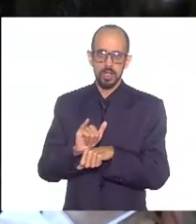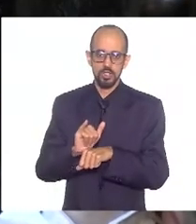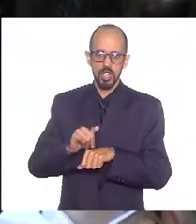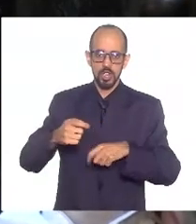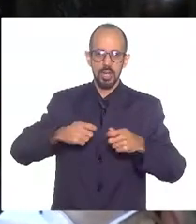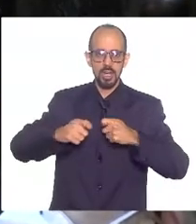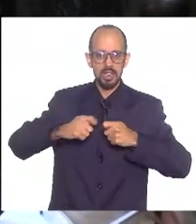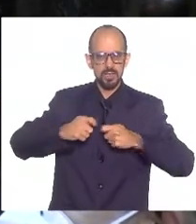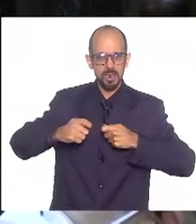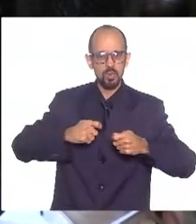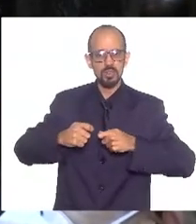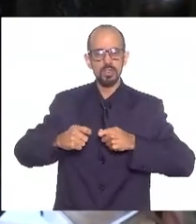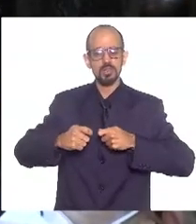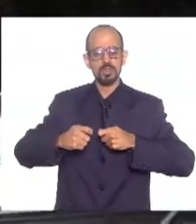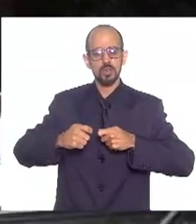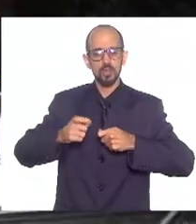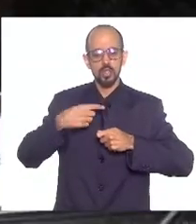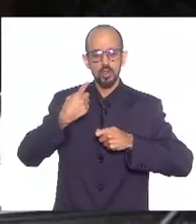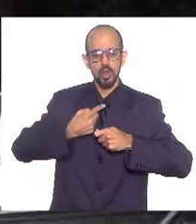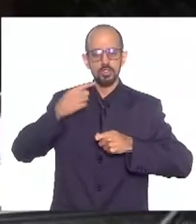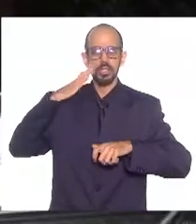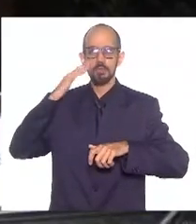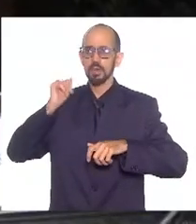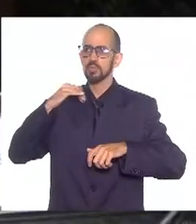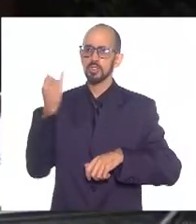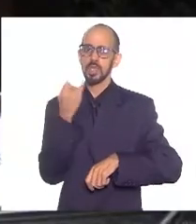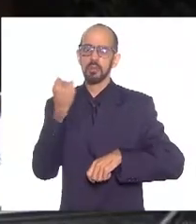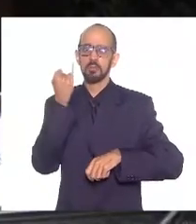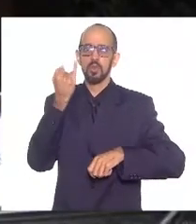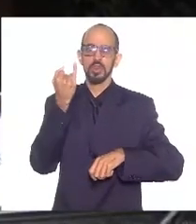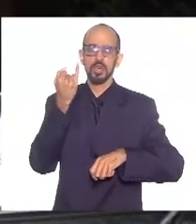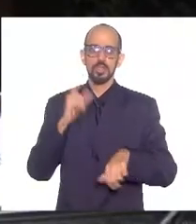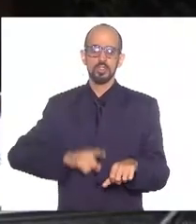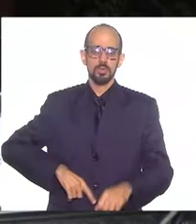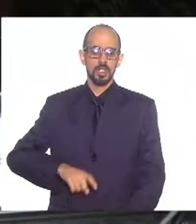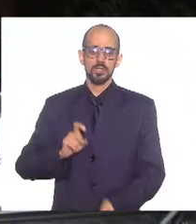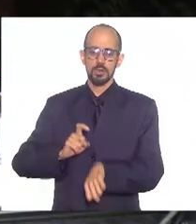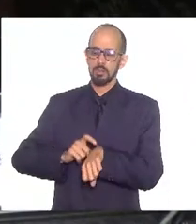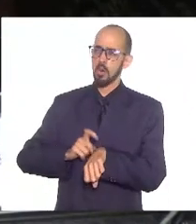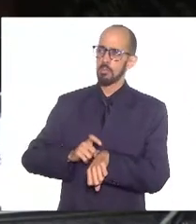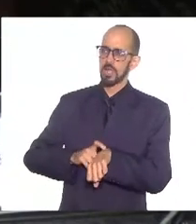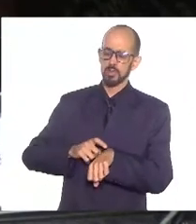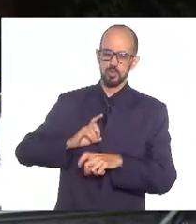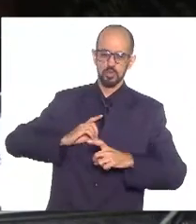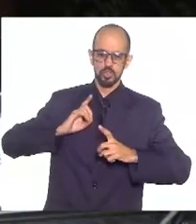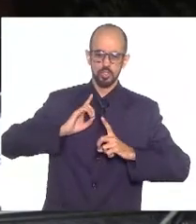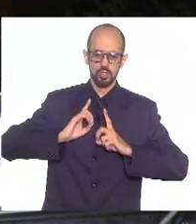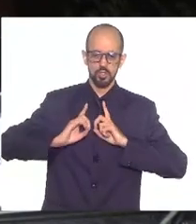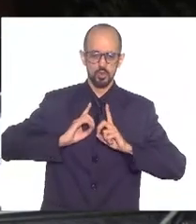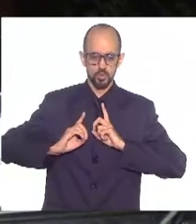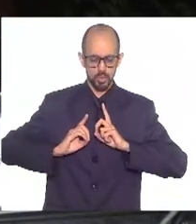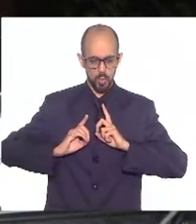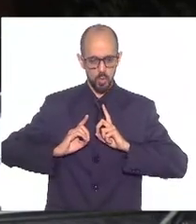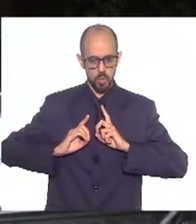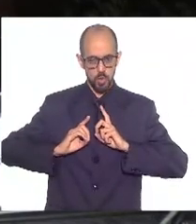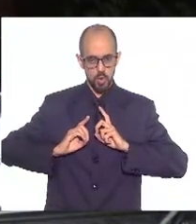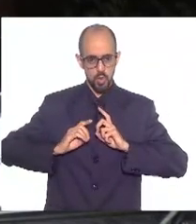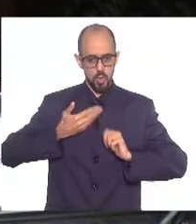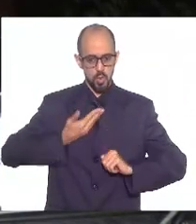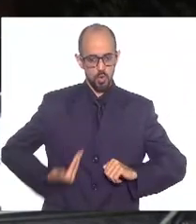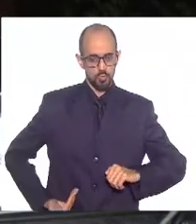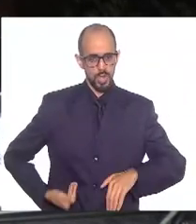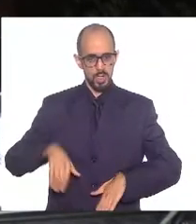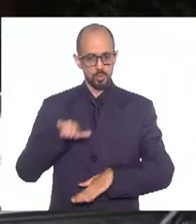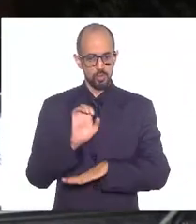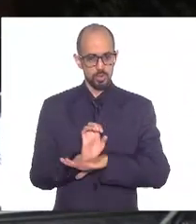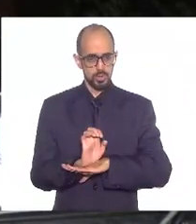nós sabemos o quanto isso é importante para esse processo de negociação todo. Dizer que o governo do Estado,